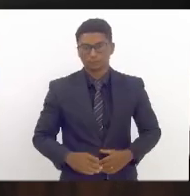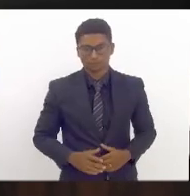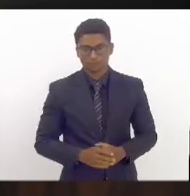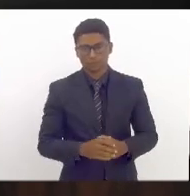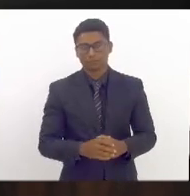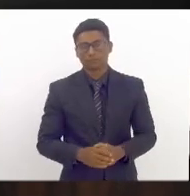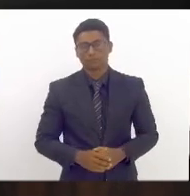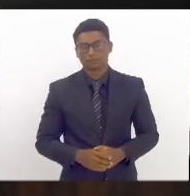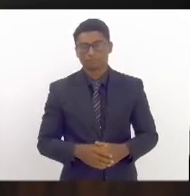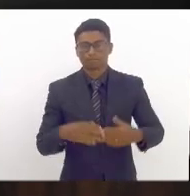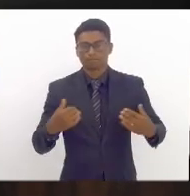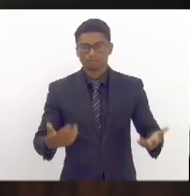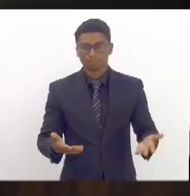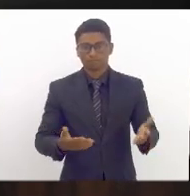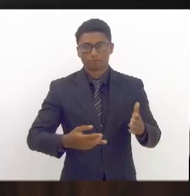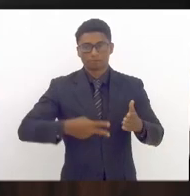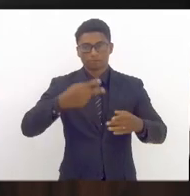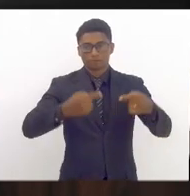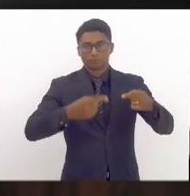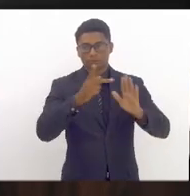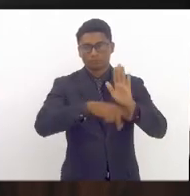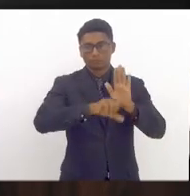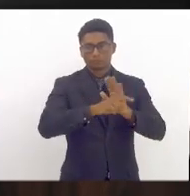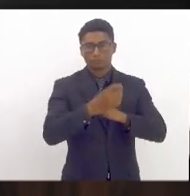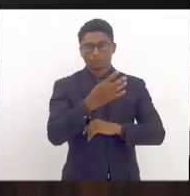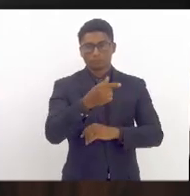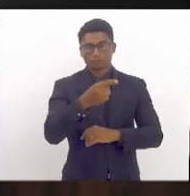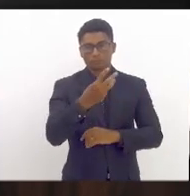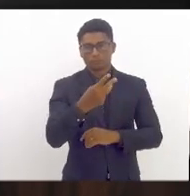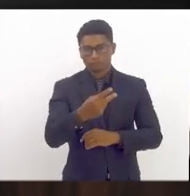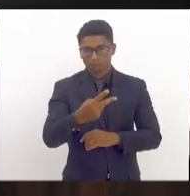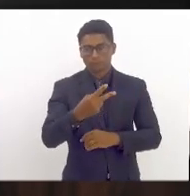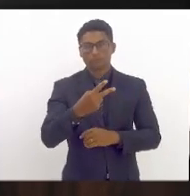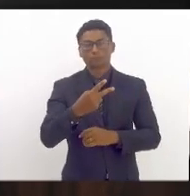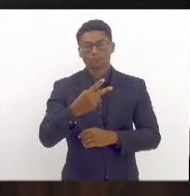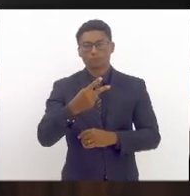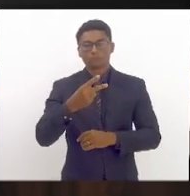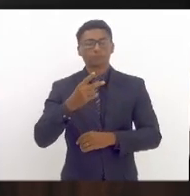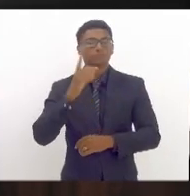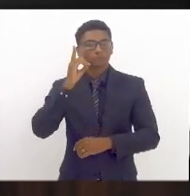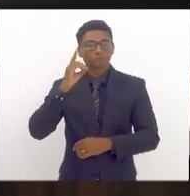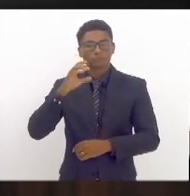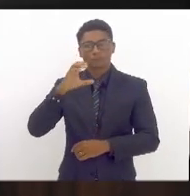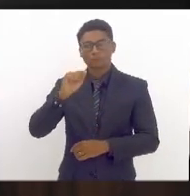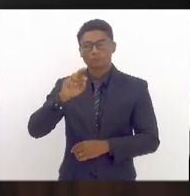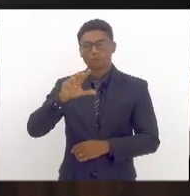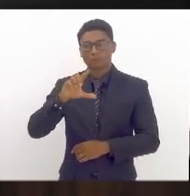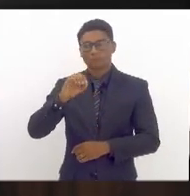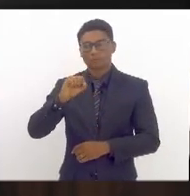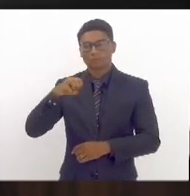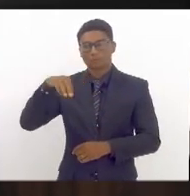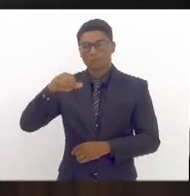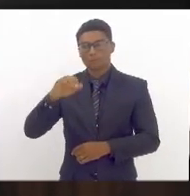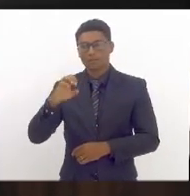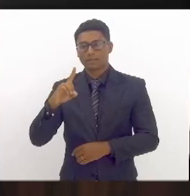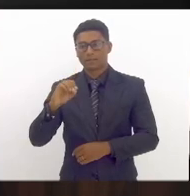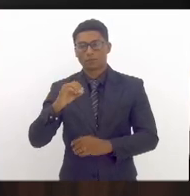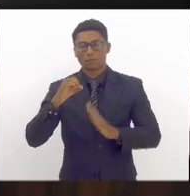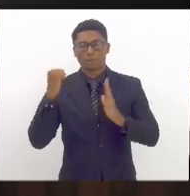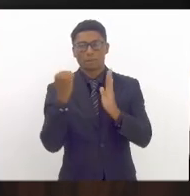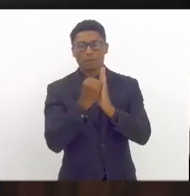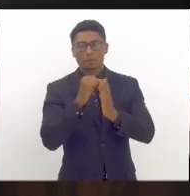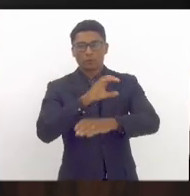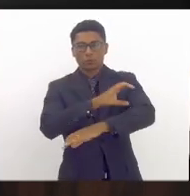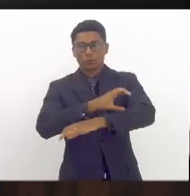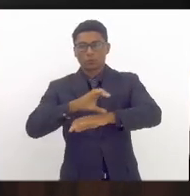Em segunda discussão, o projeto de lei 4732/21, da autoria do deputado Carlos Macedo, ele declara Patrimônio Cultural do Estado do Rio de